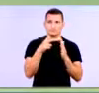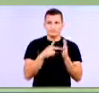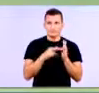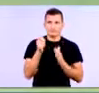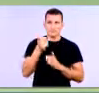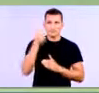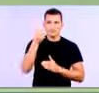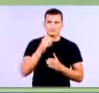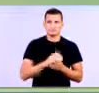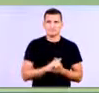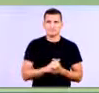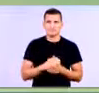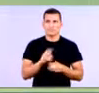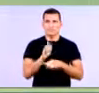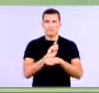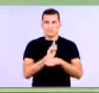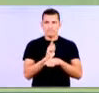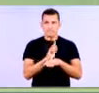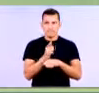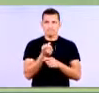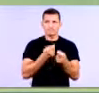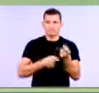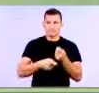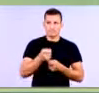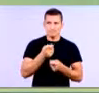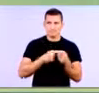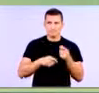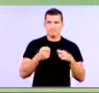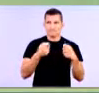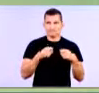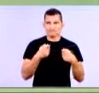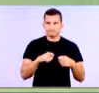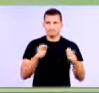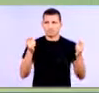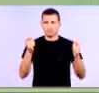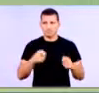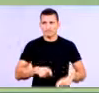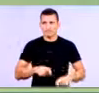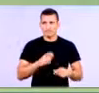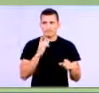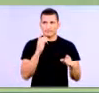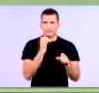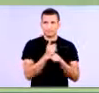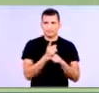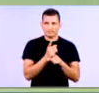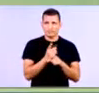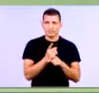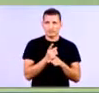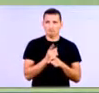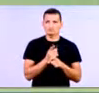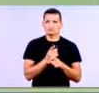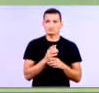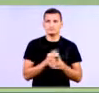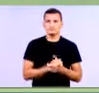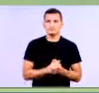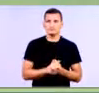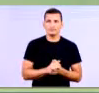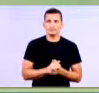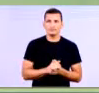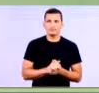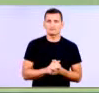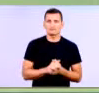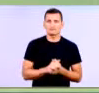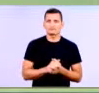Primeiro, os gestores de negócios, eles devem ser capazes de detectar, né,